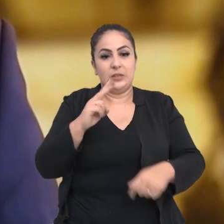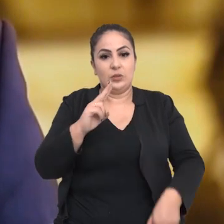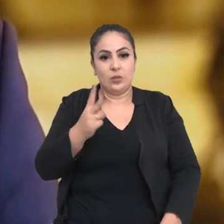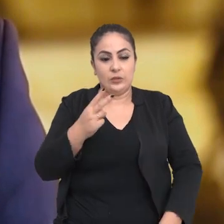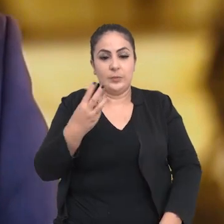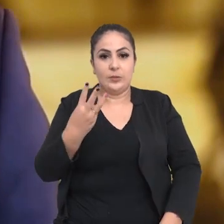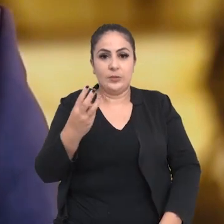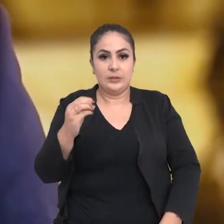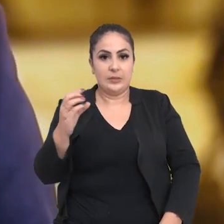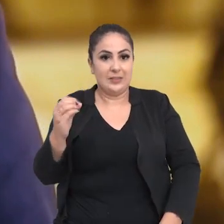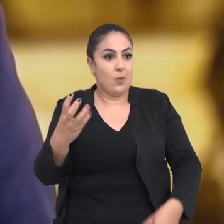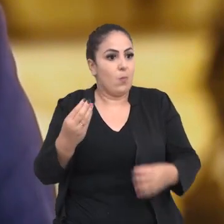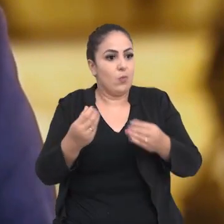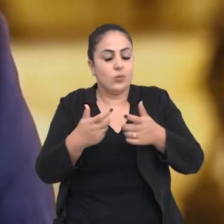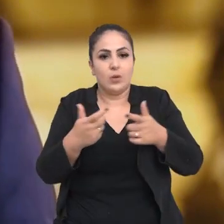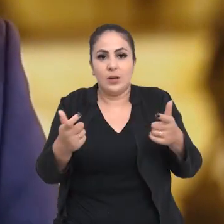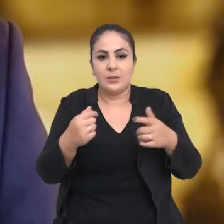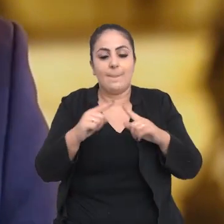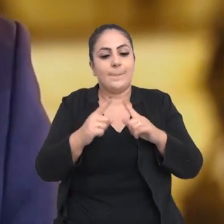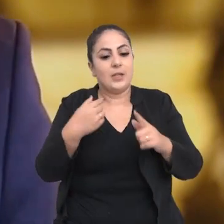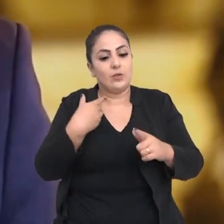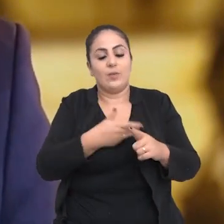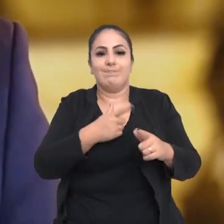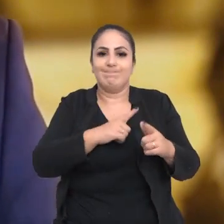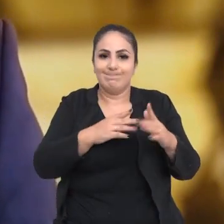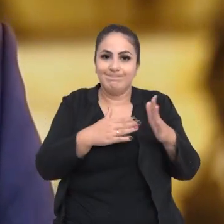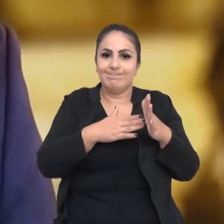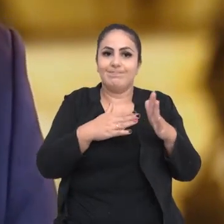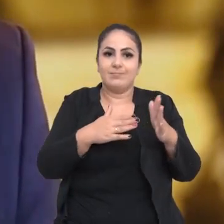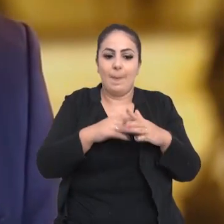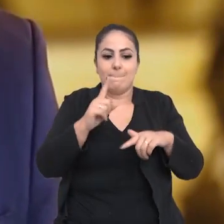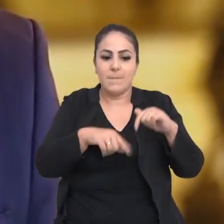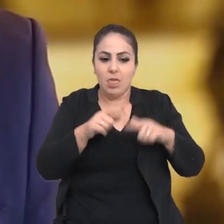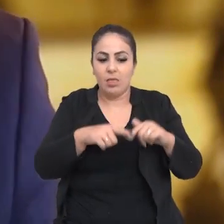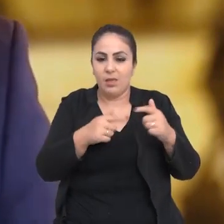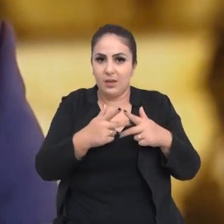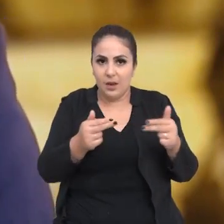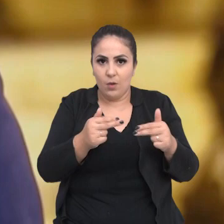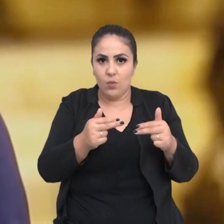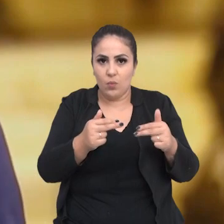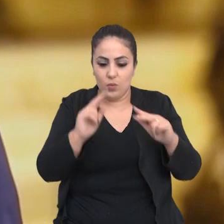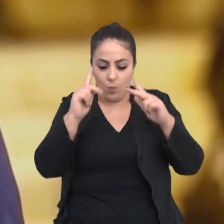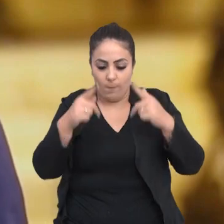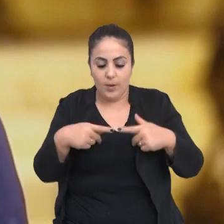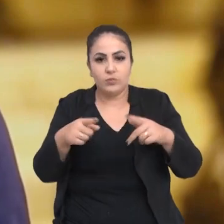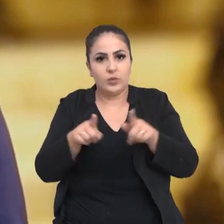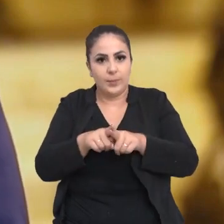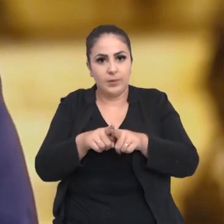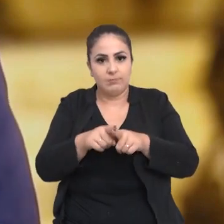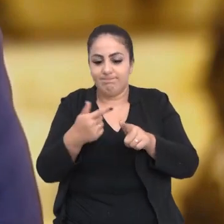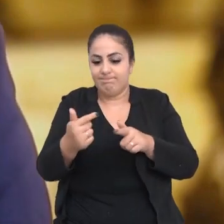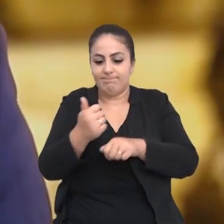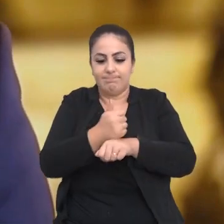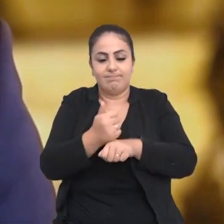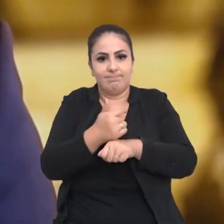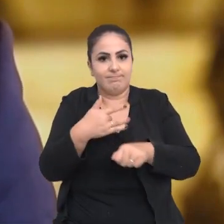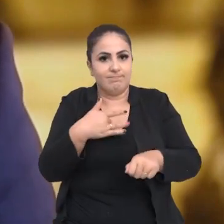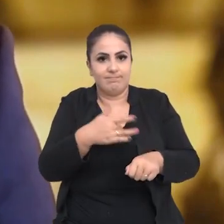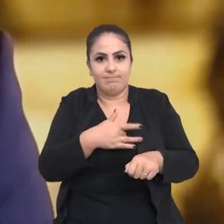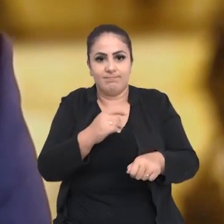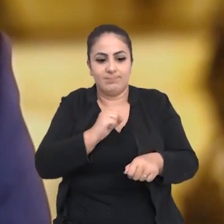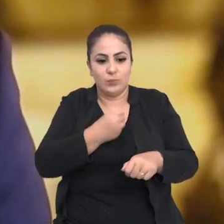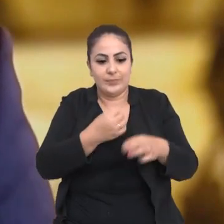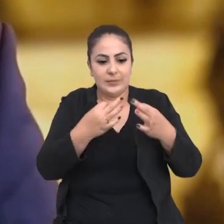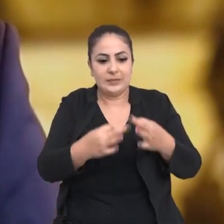2.300 é um salto enorme, mas nós temos um limite material e humano. Não há profissionais de saúde em